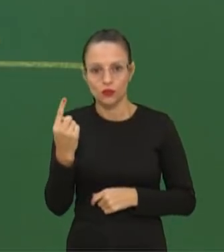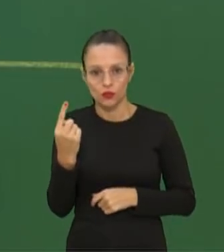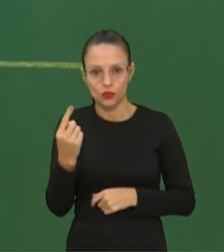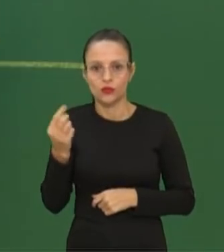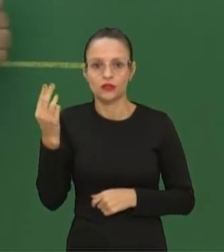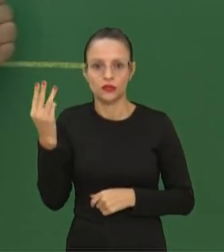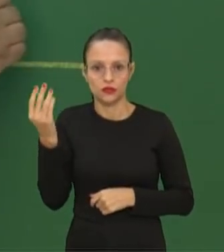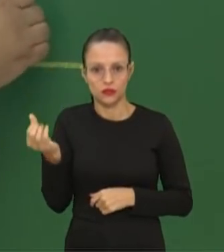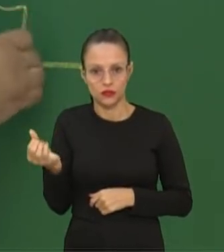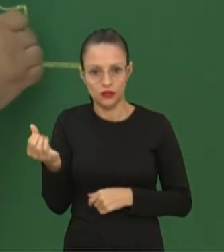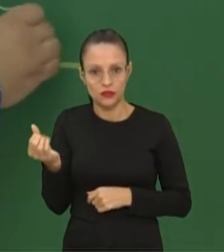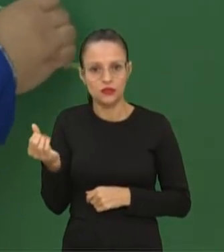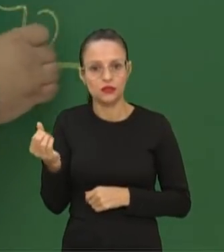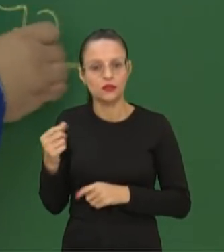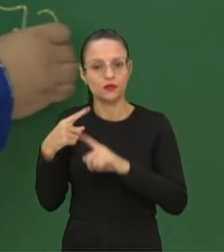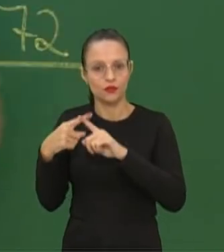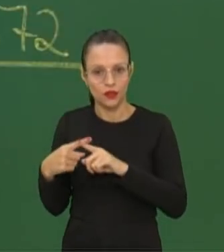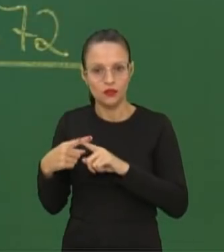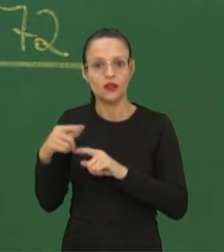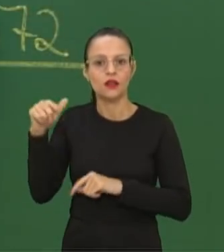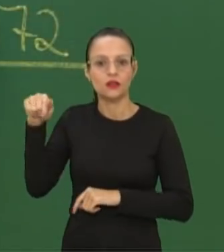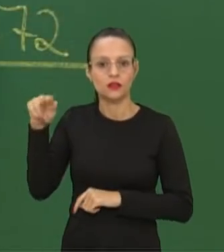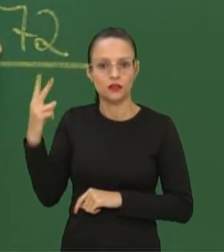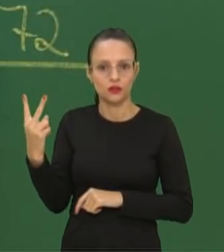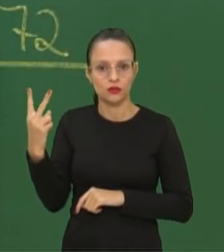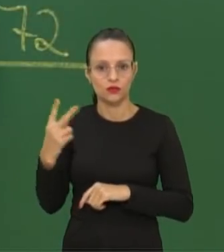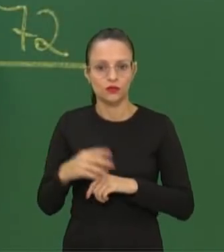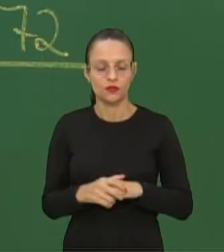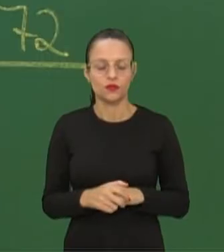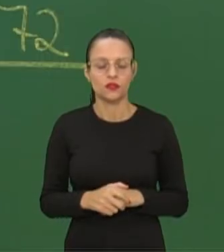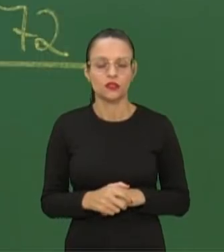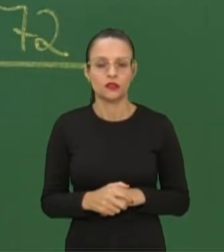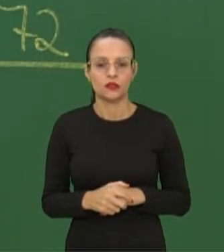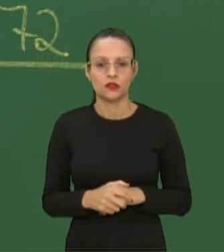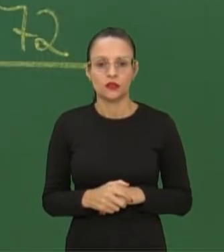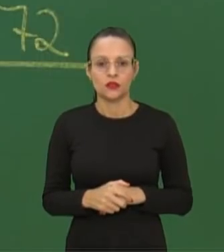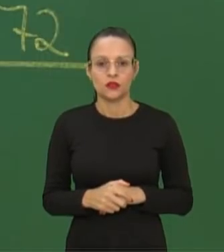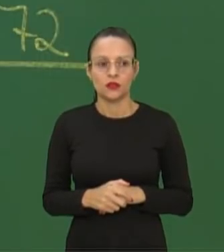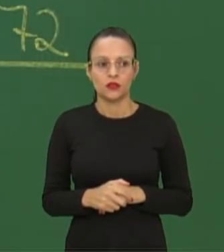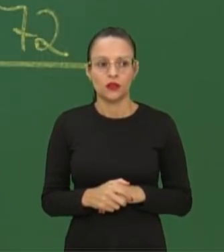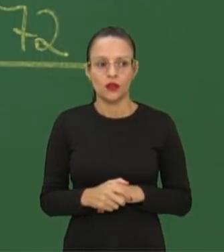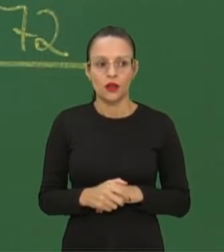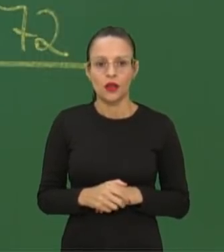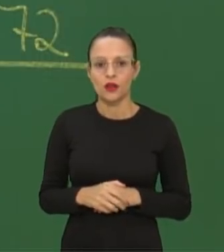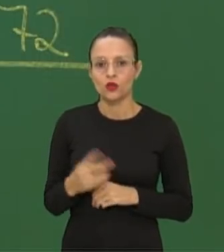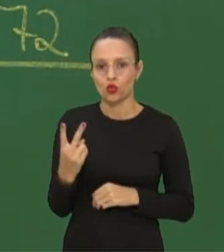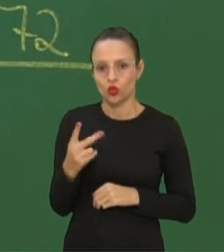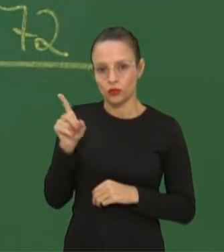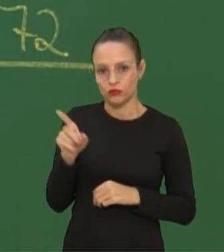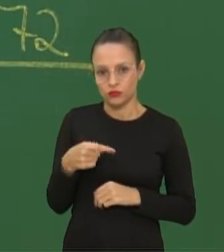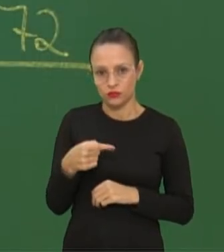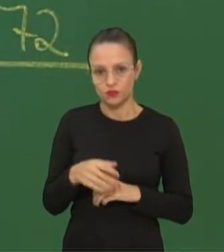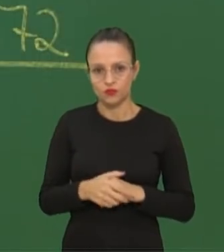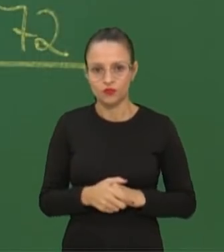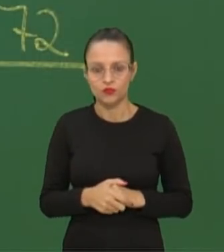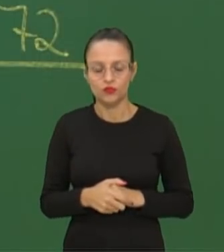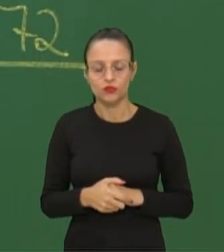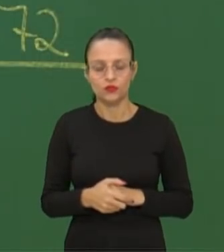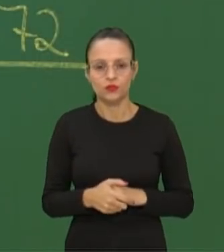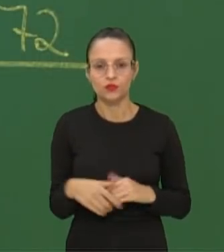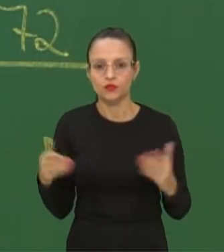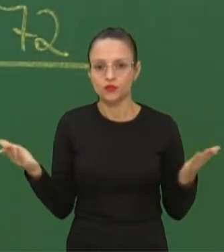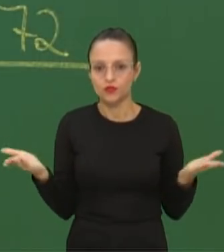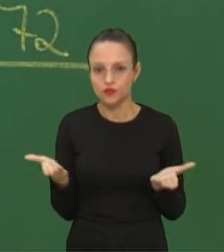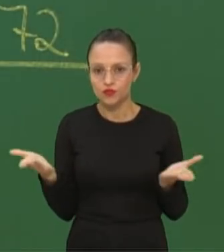36, 72. Certo? Corte o denominador aqui. Então agora,